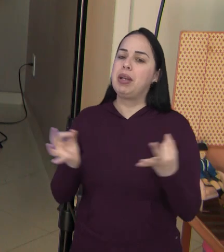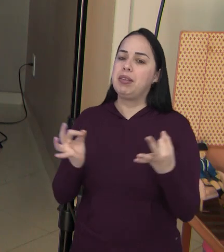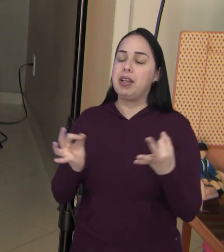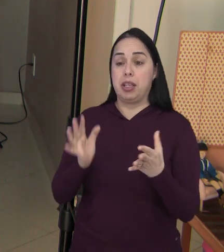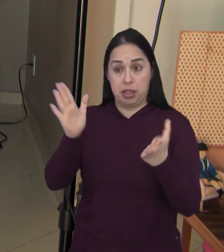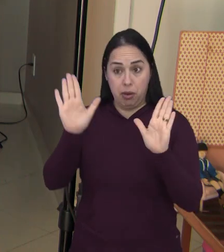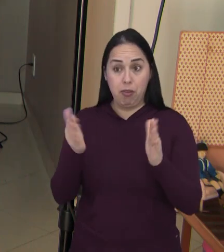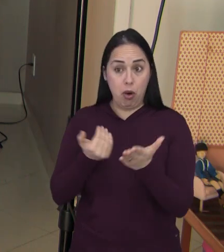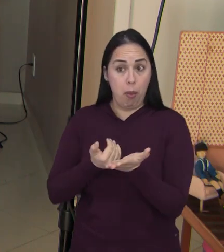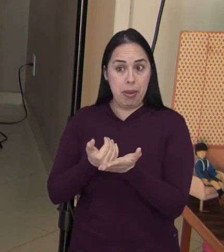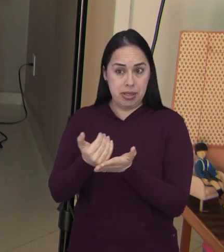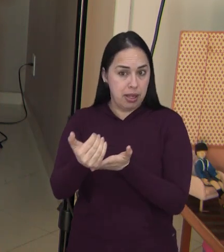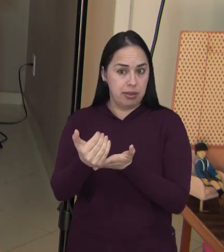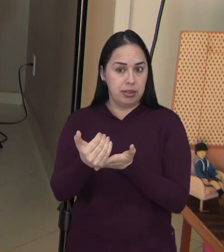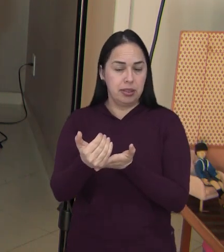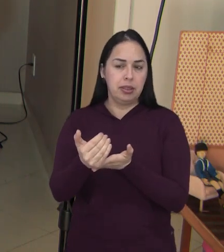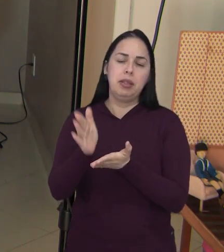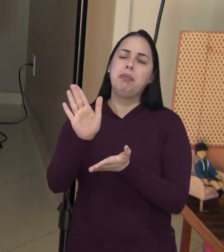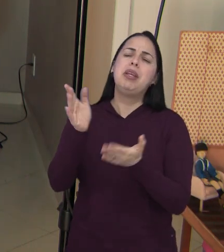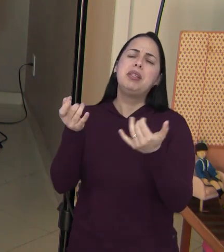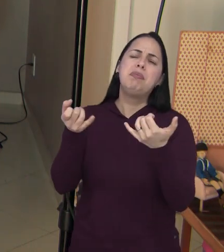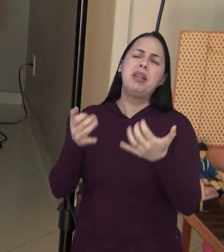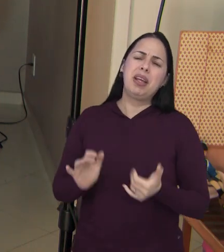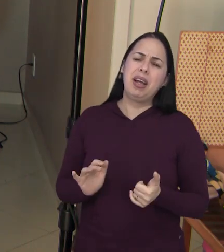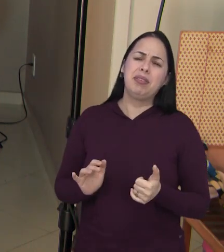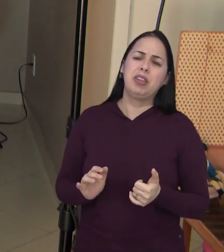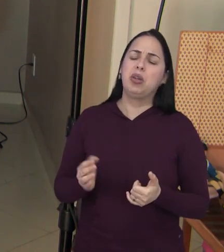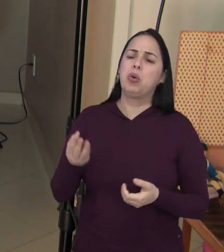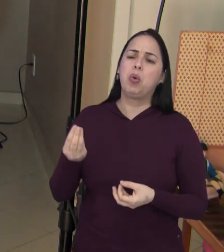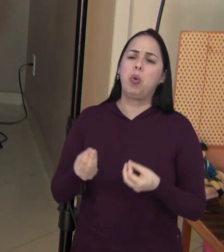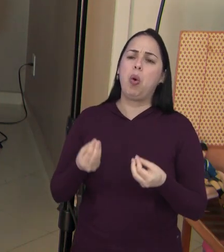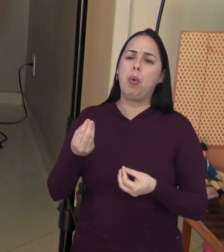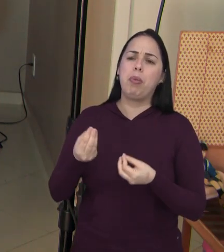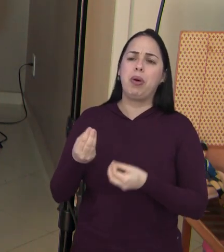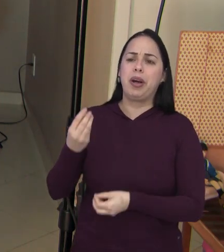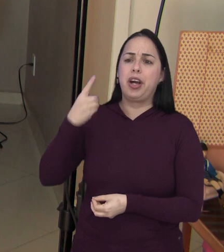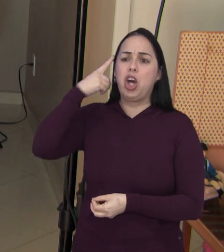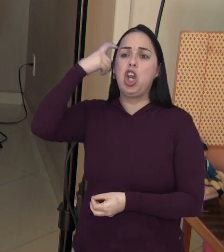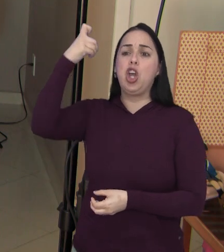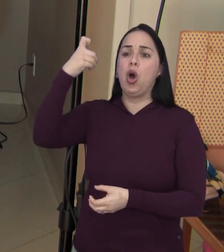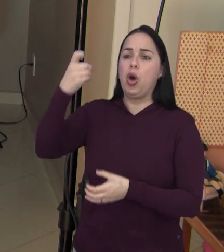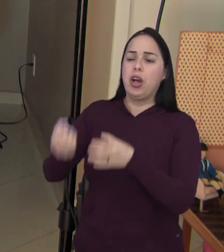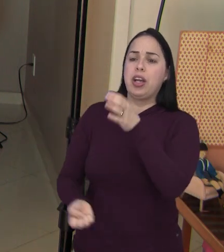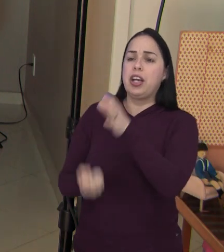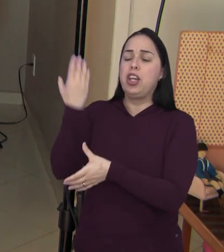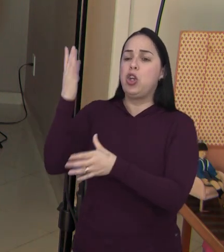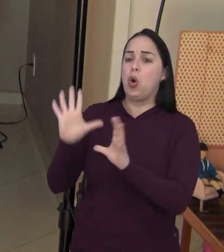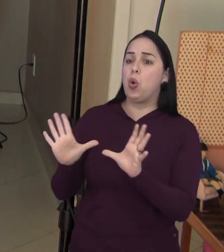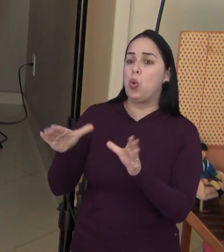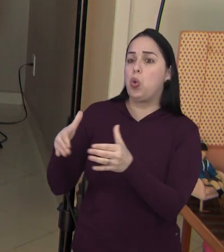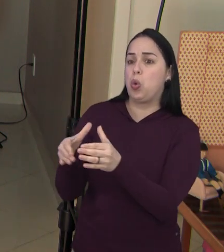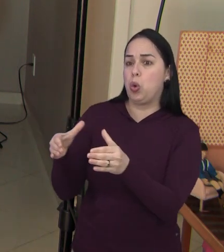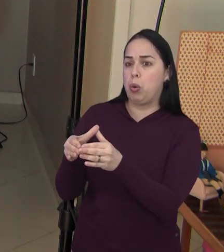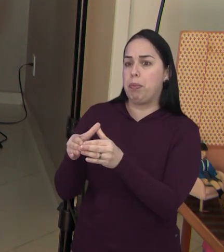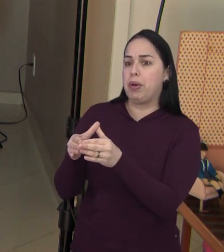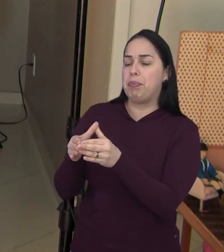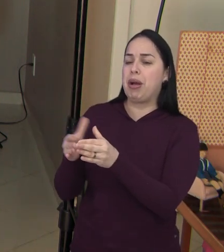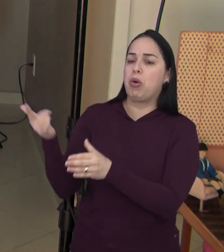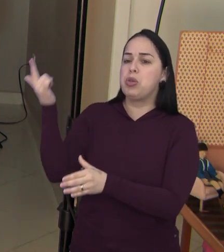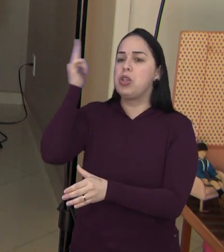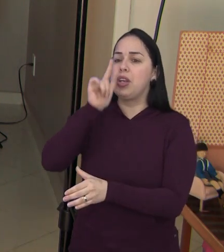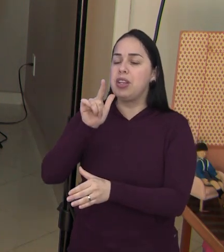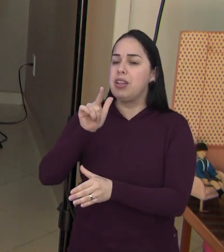e pra gente começar essa conversa então, Rodolfo, conta pra gente como é que surgiu o Centopeia Piá, que é esse coletivo então de vocês de